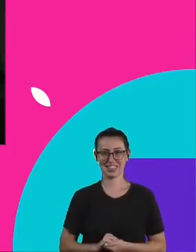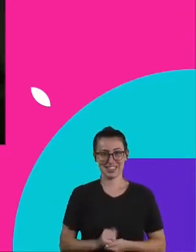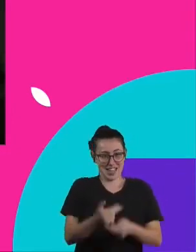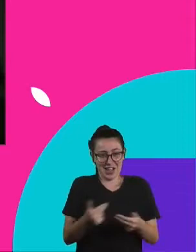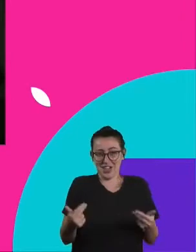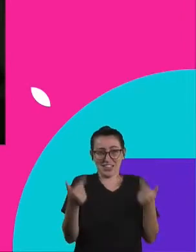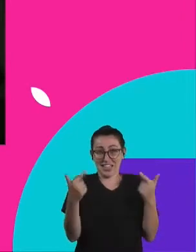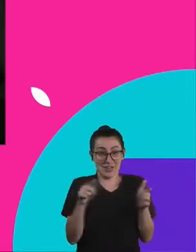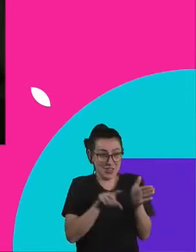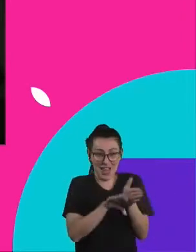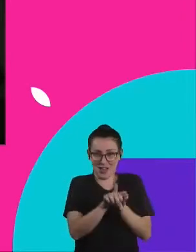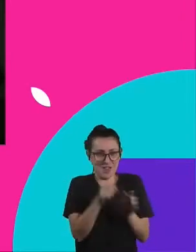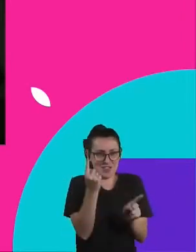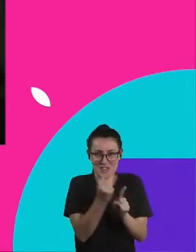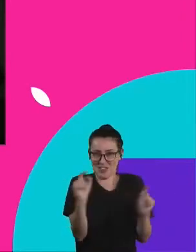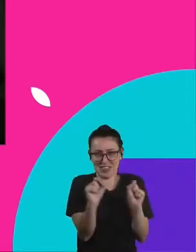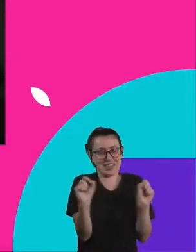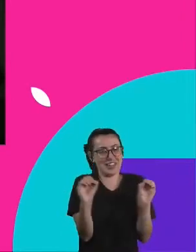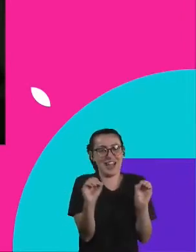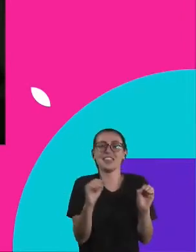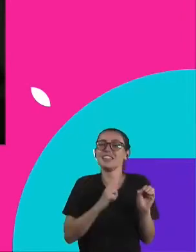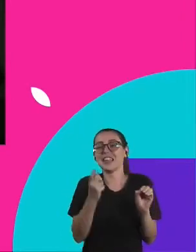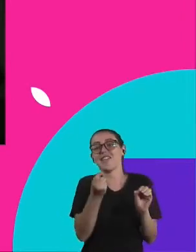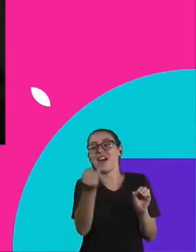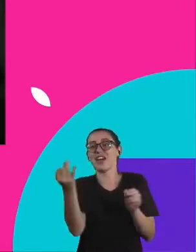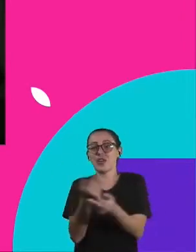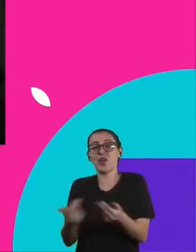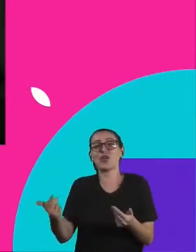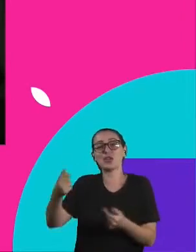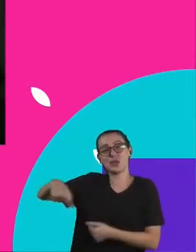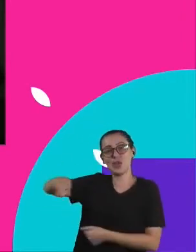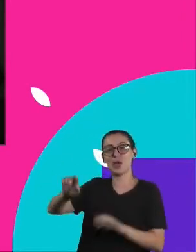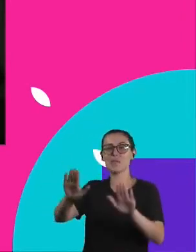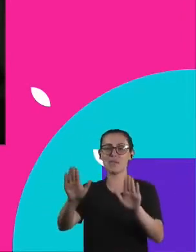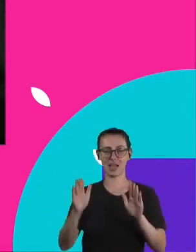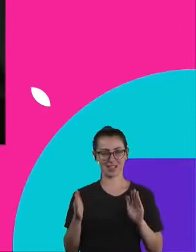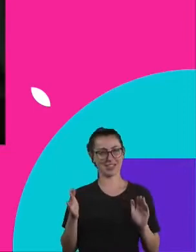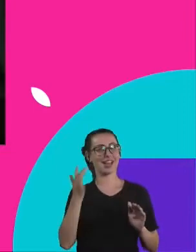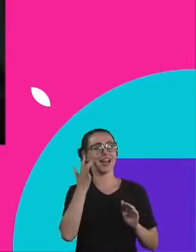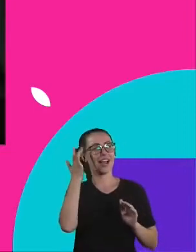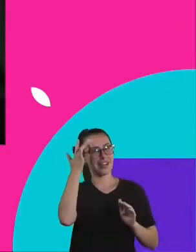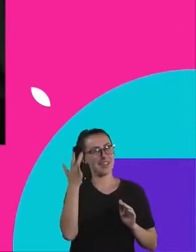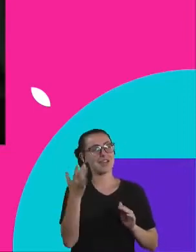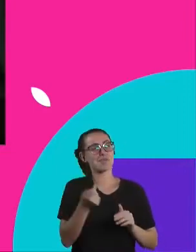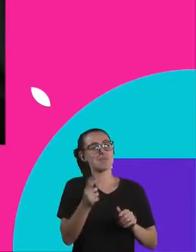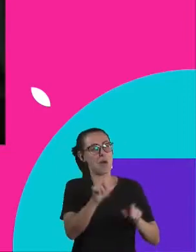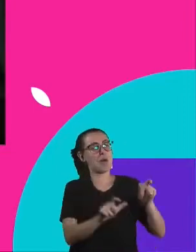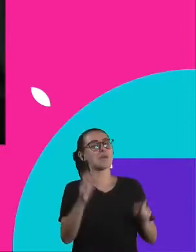minha pessoa, tem várias outras coisas, claro, mas o não googável, eu acho que isso quase ninguém